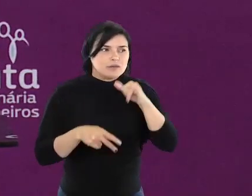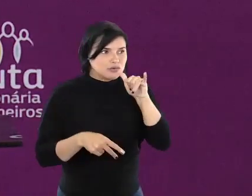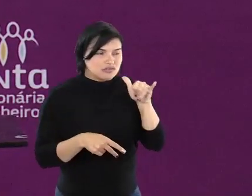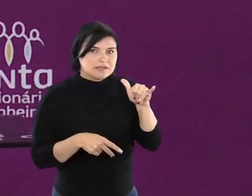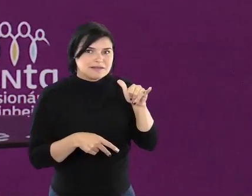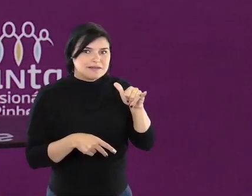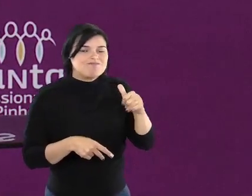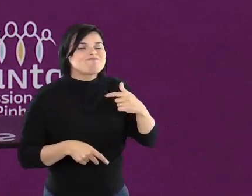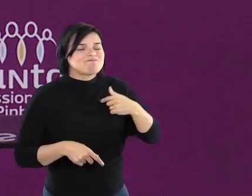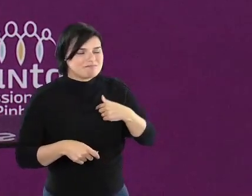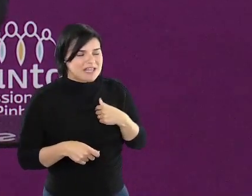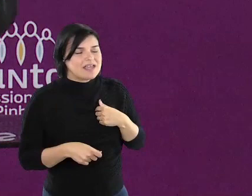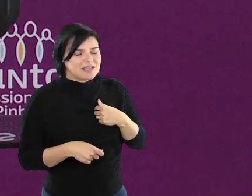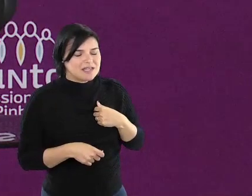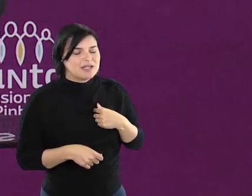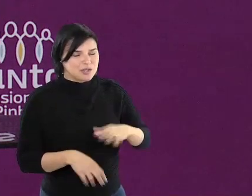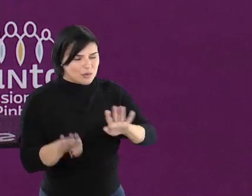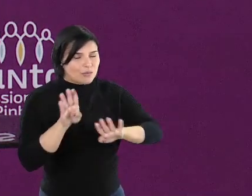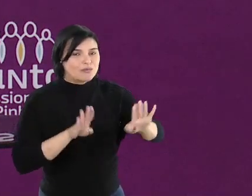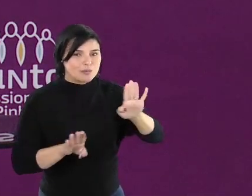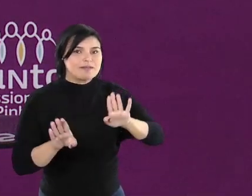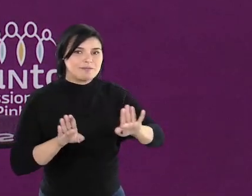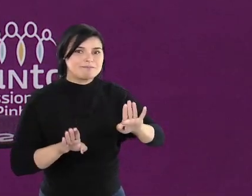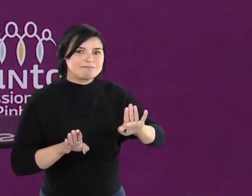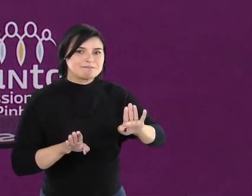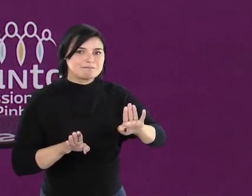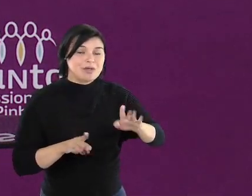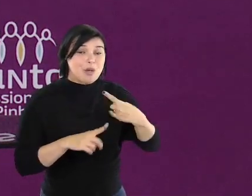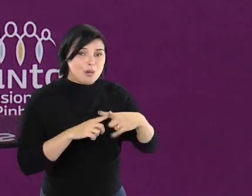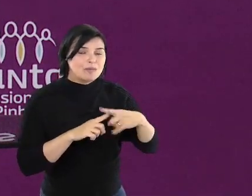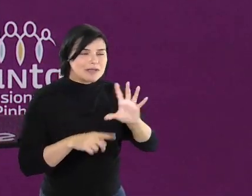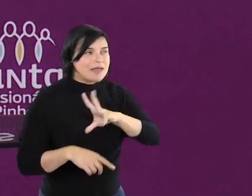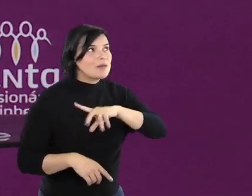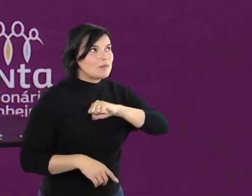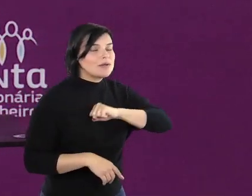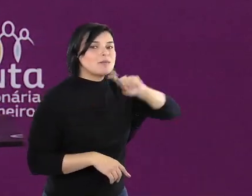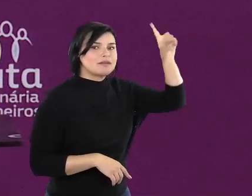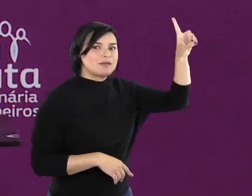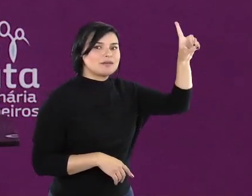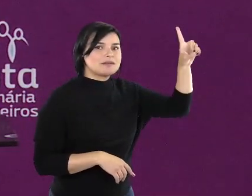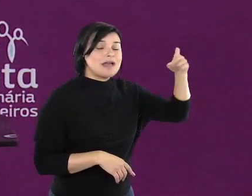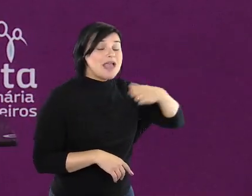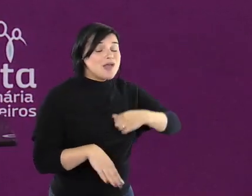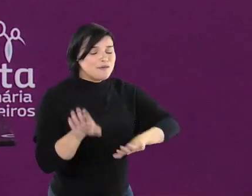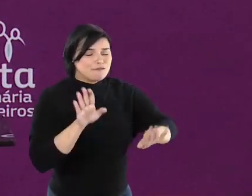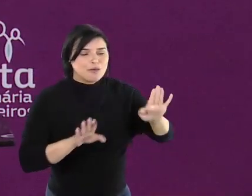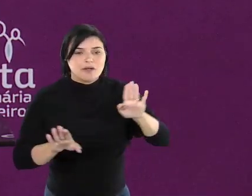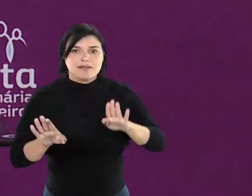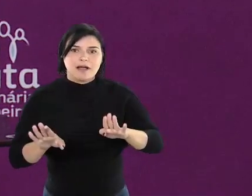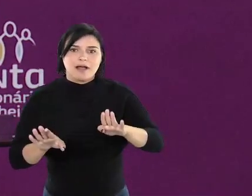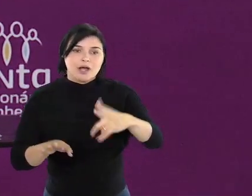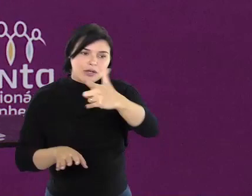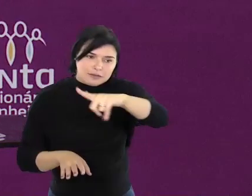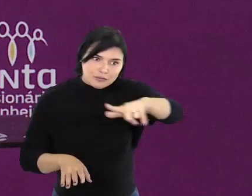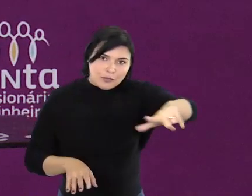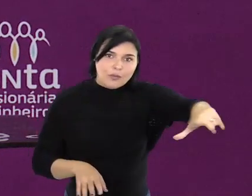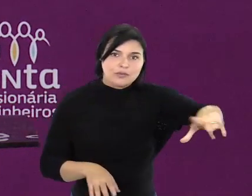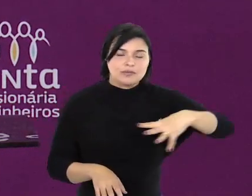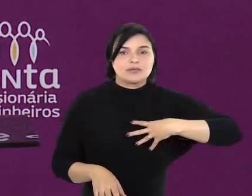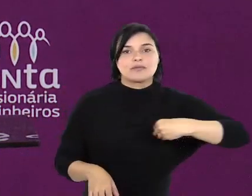irmãos o conceito bíblico de liderança espiritual não tem nada a ver com essas